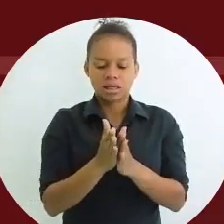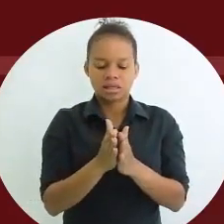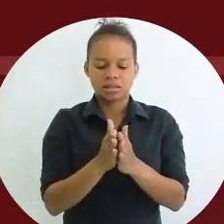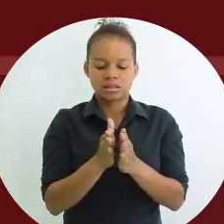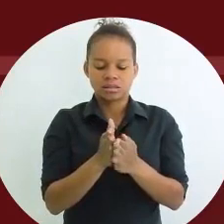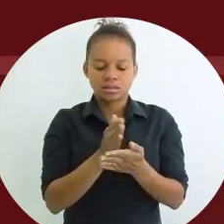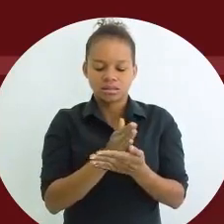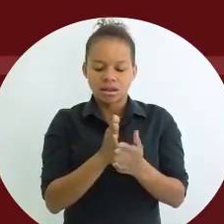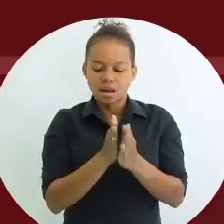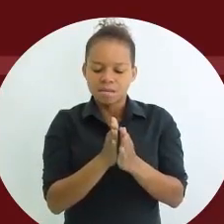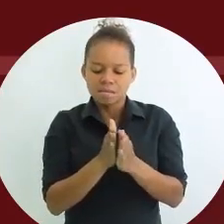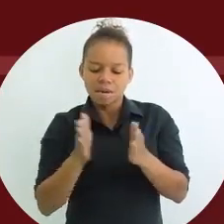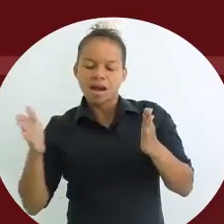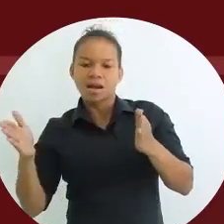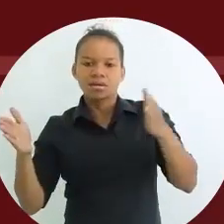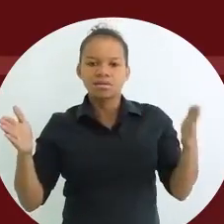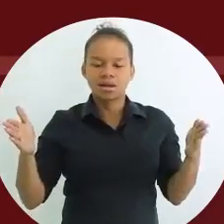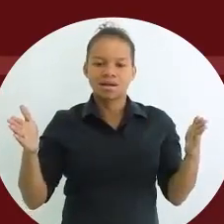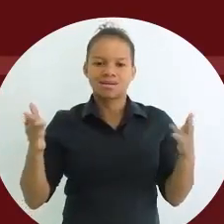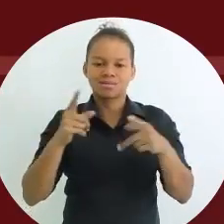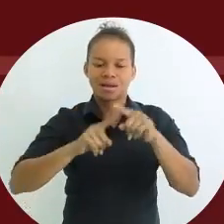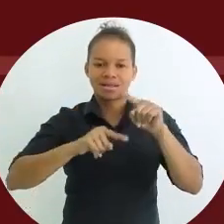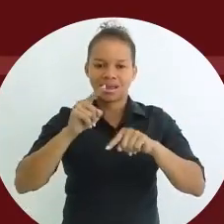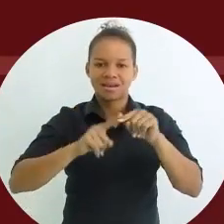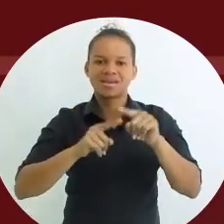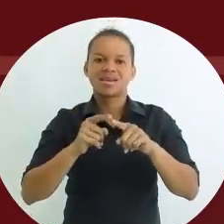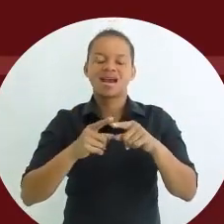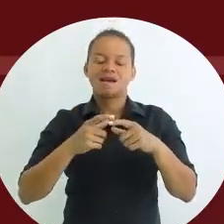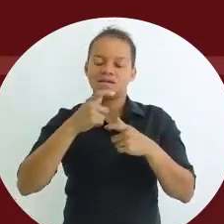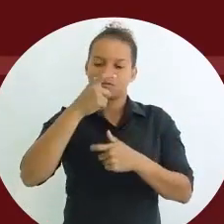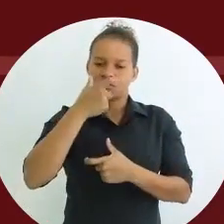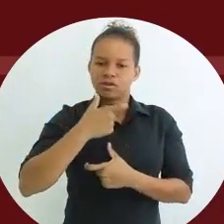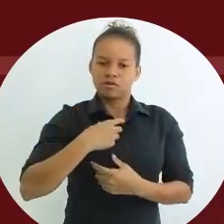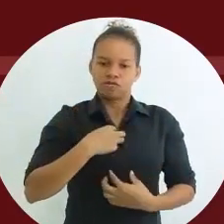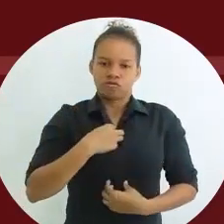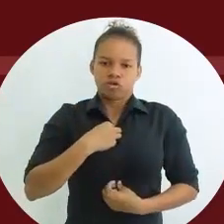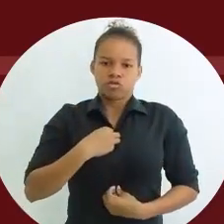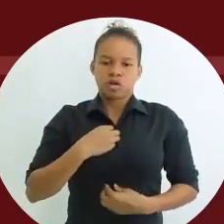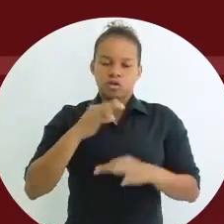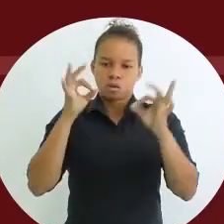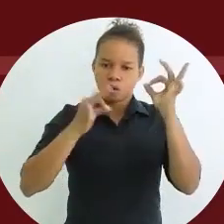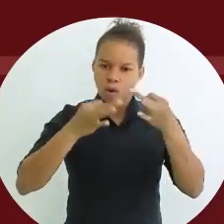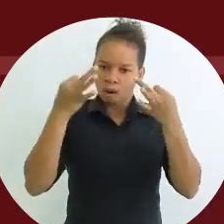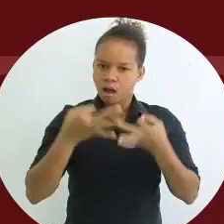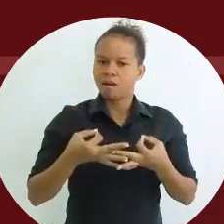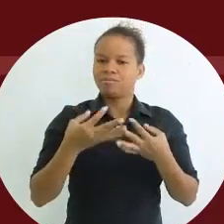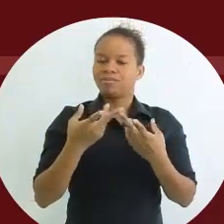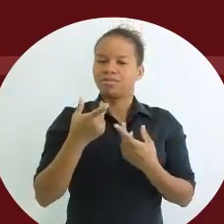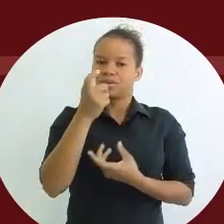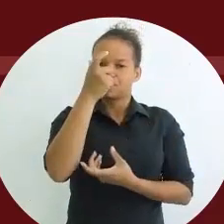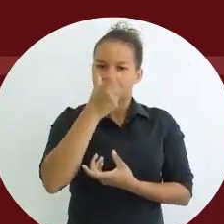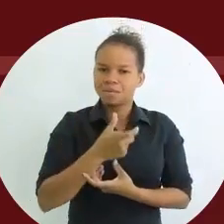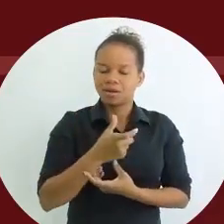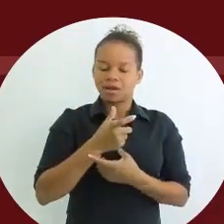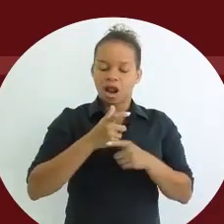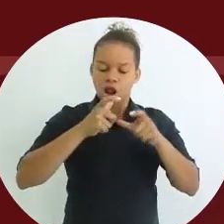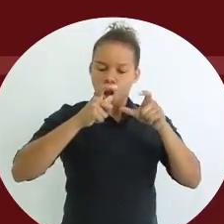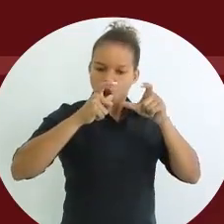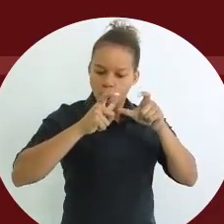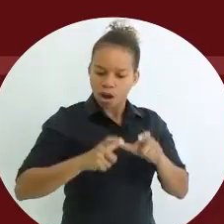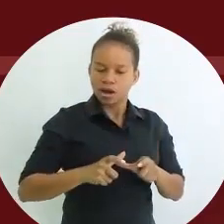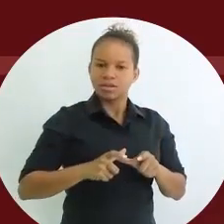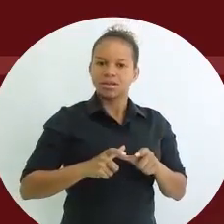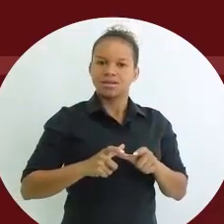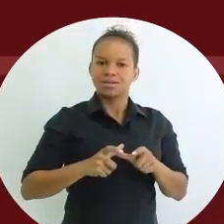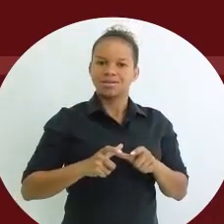dos materiais, a vestimenta correta de equipamento de proteção individual, a localização